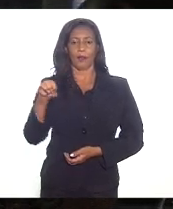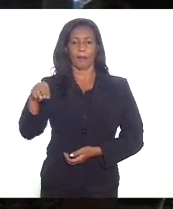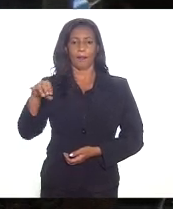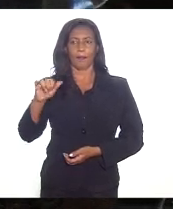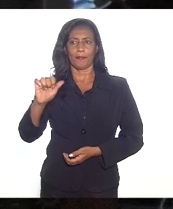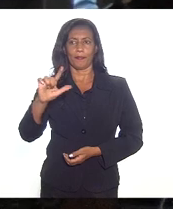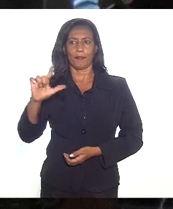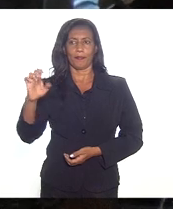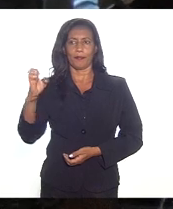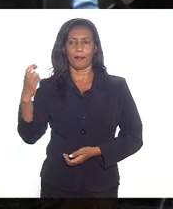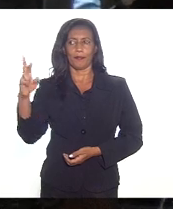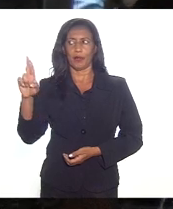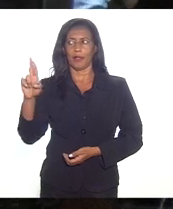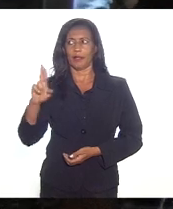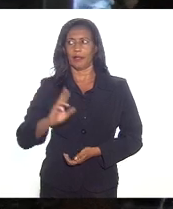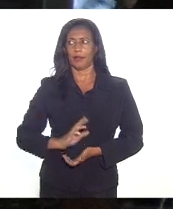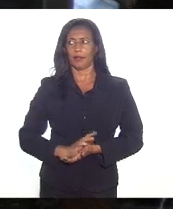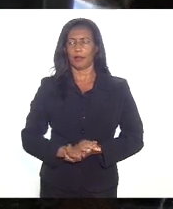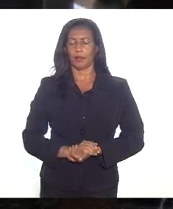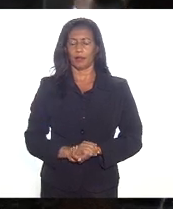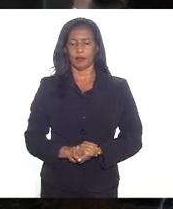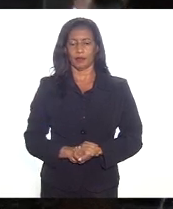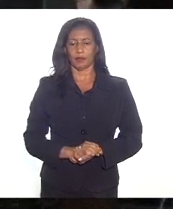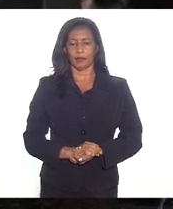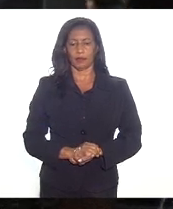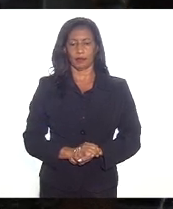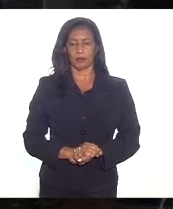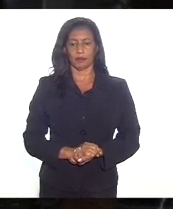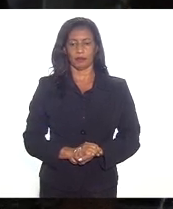Deputado Marcos Miller.